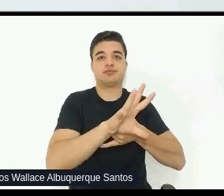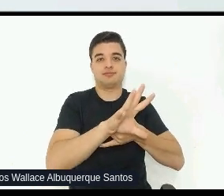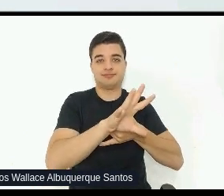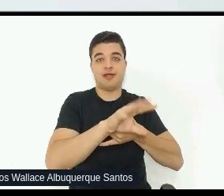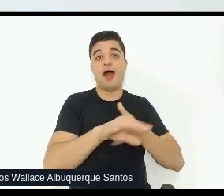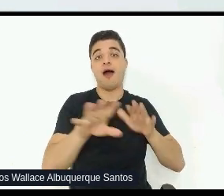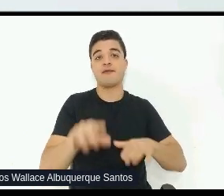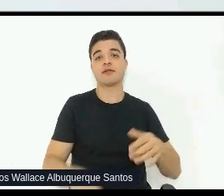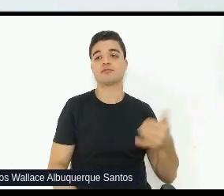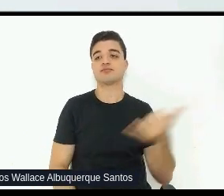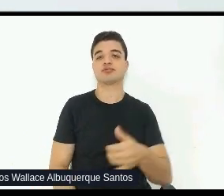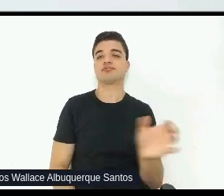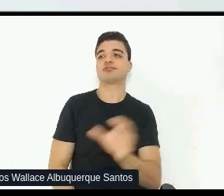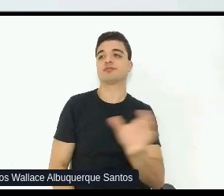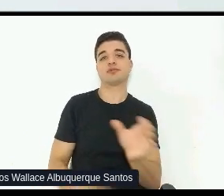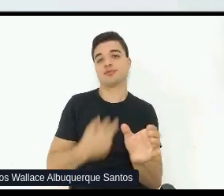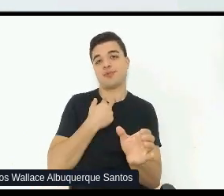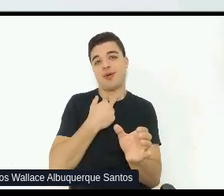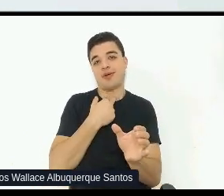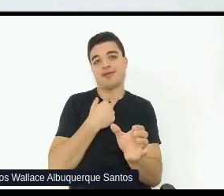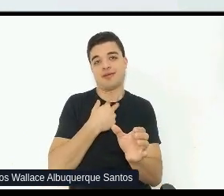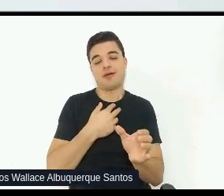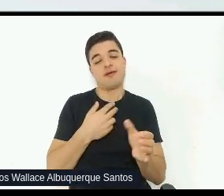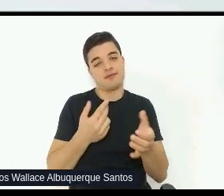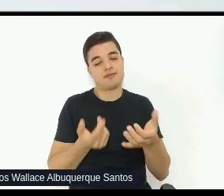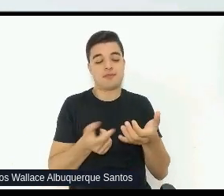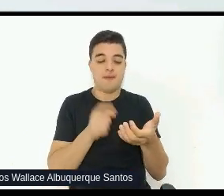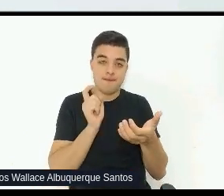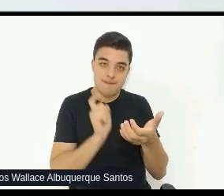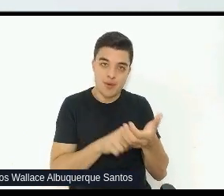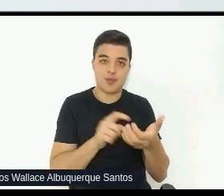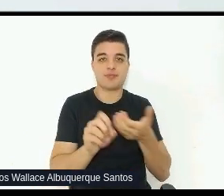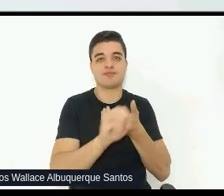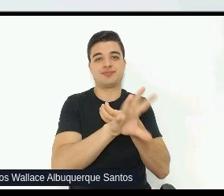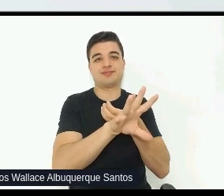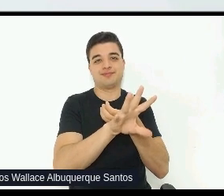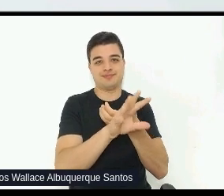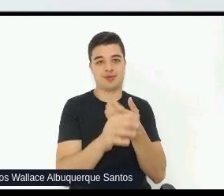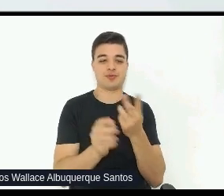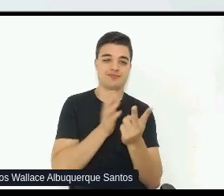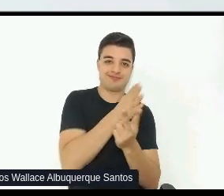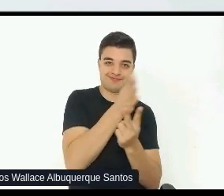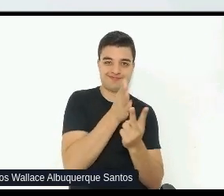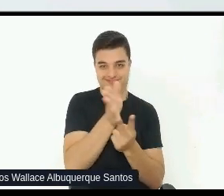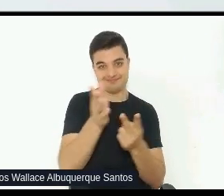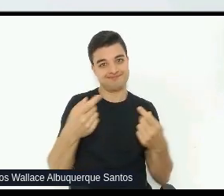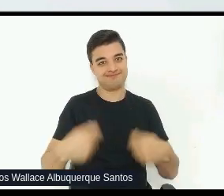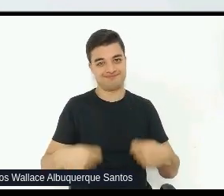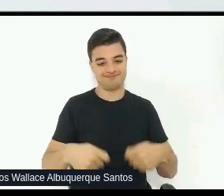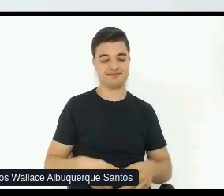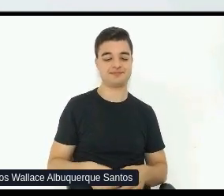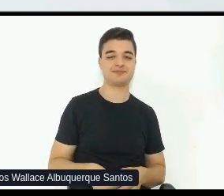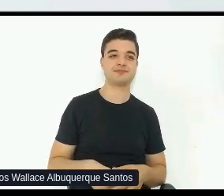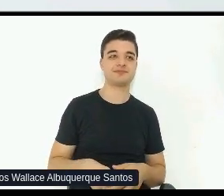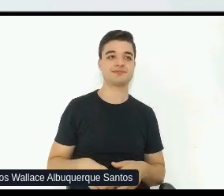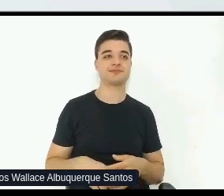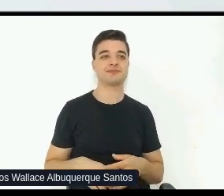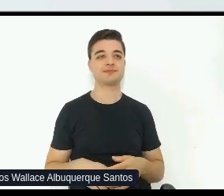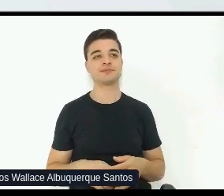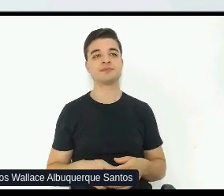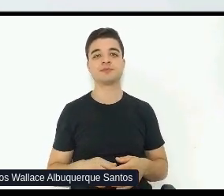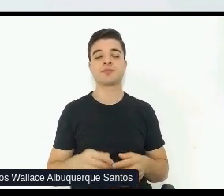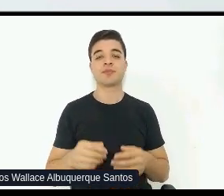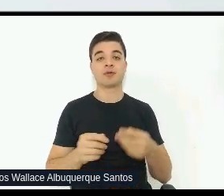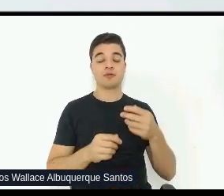ali e fazer essa ligação, e fazer essa ligagem da lanterna. O segundo método, a segunda heurística